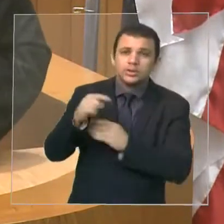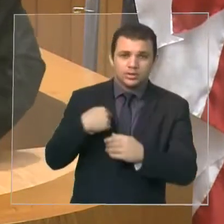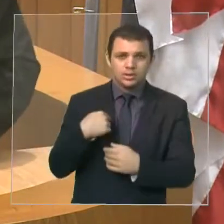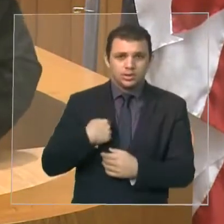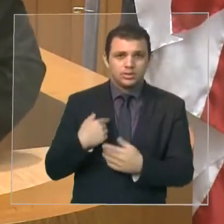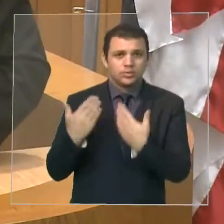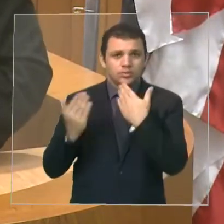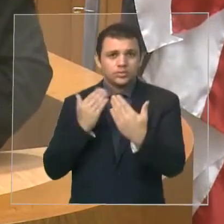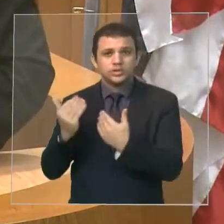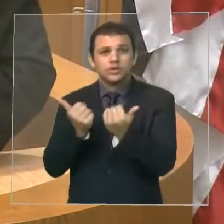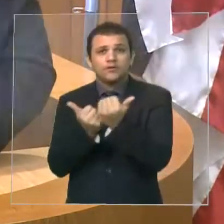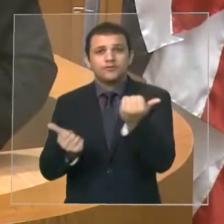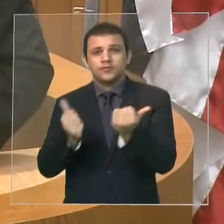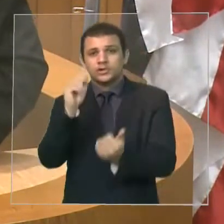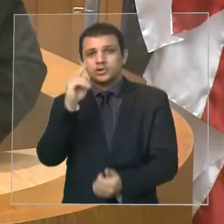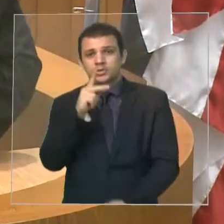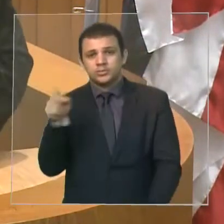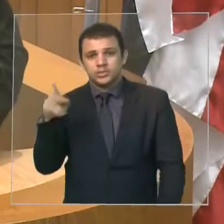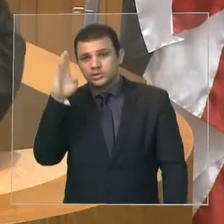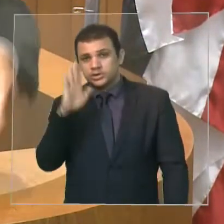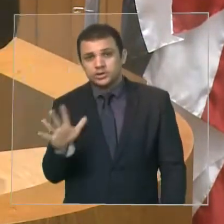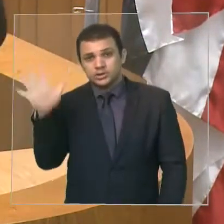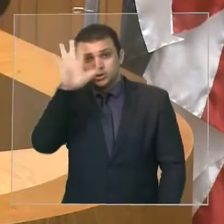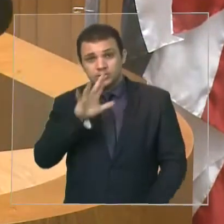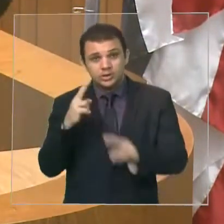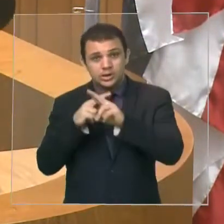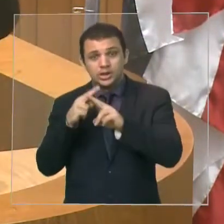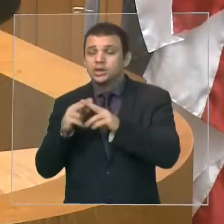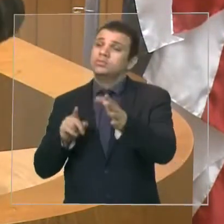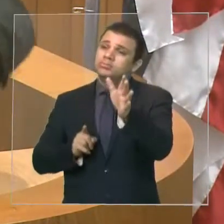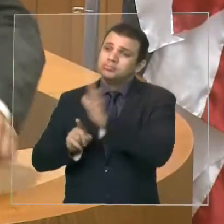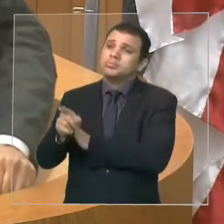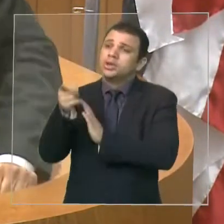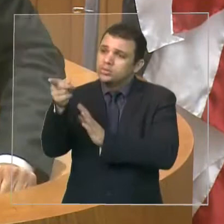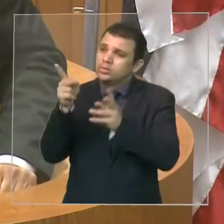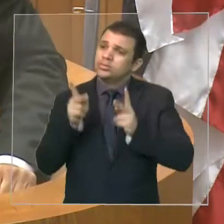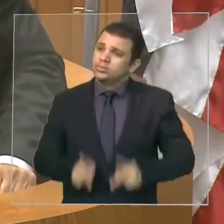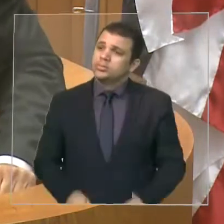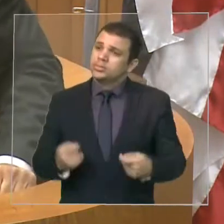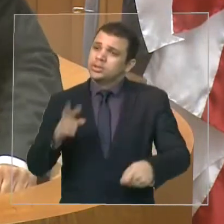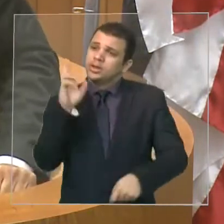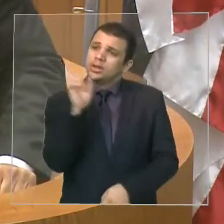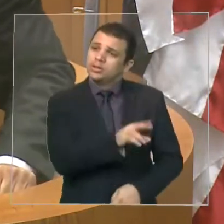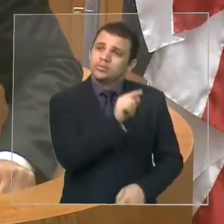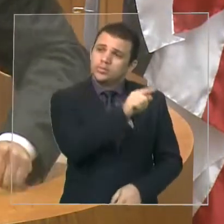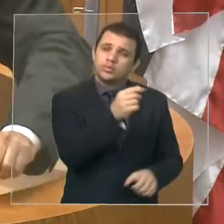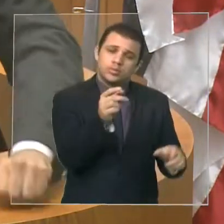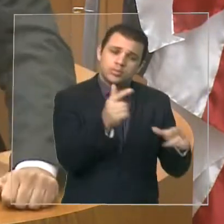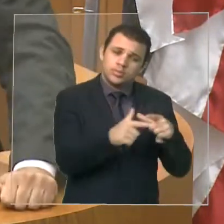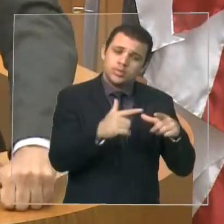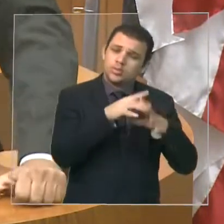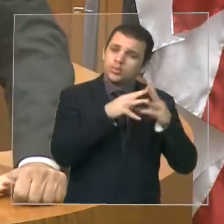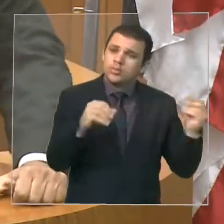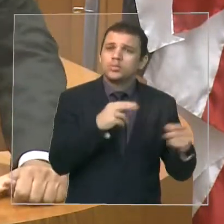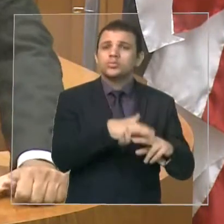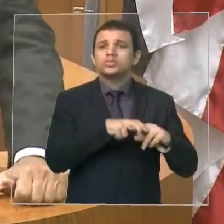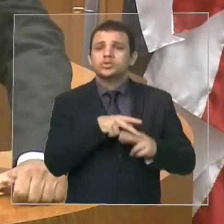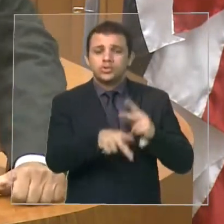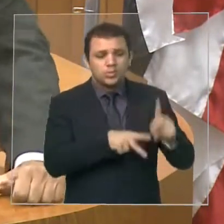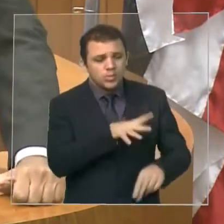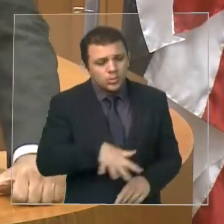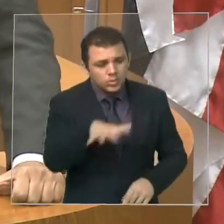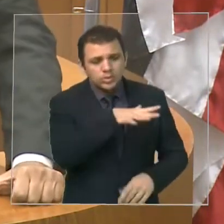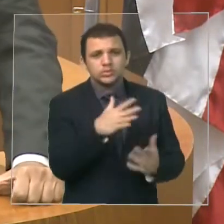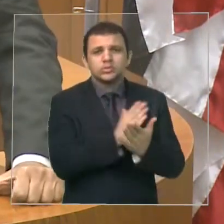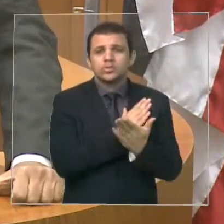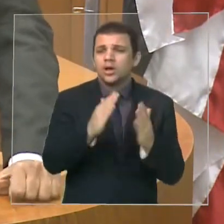Caixa, cobrando uma posição da Caixa para resolver o problema das casas, porque afeta diretamente o povo da cidade de Bacabal, que não tem casa, não